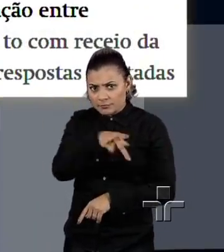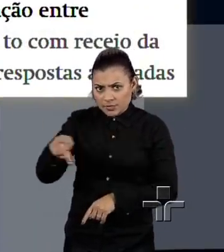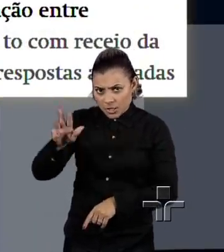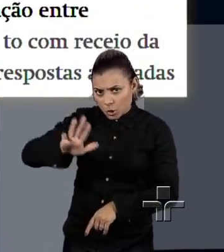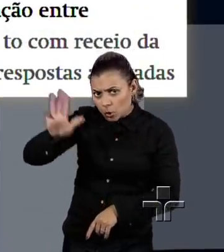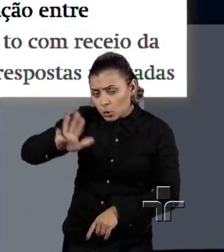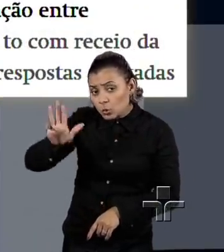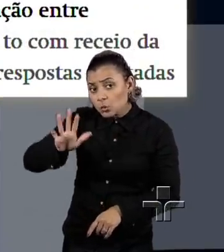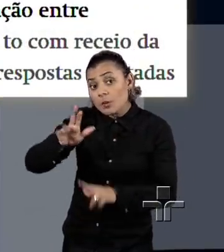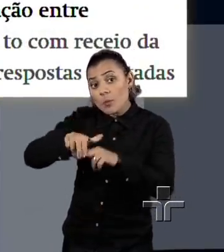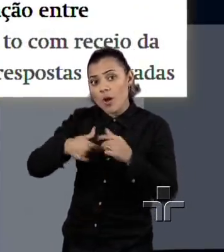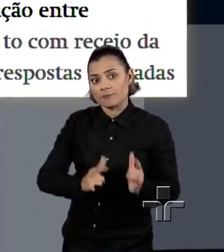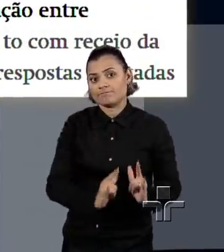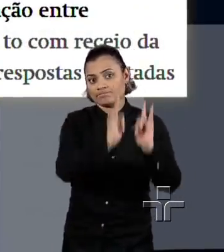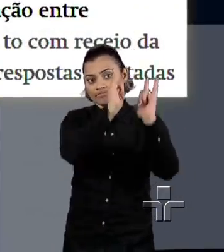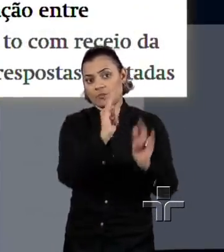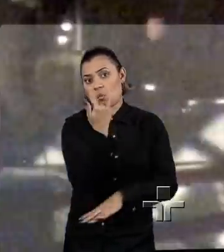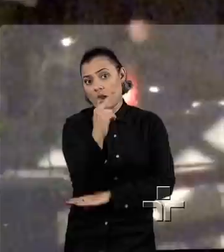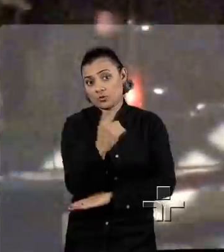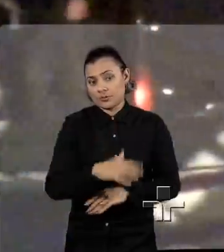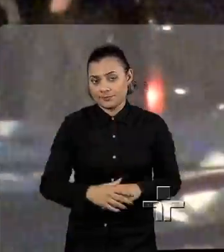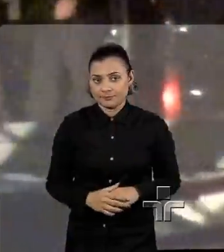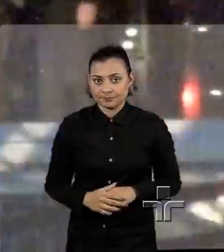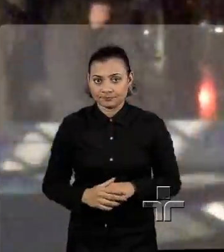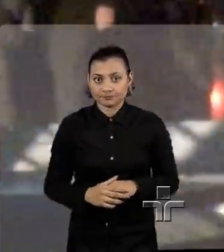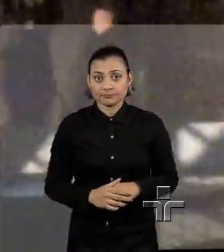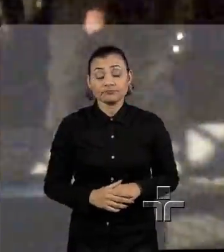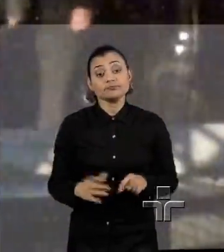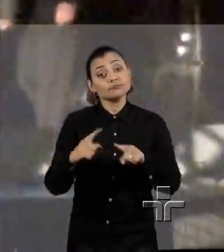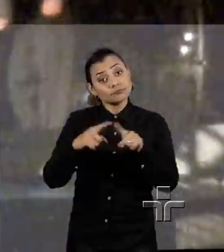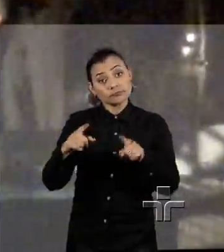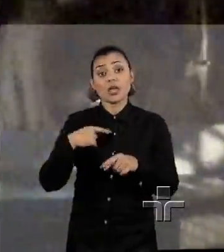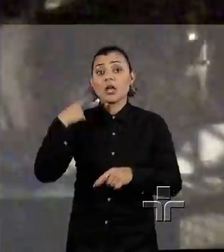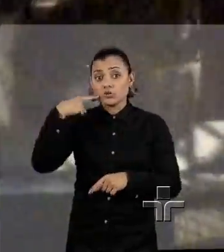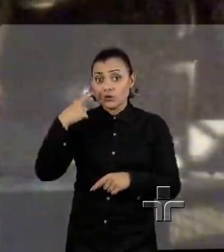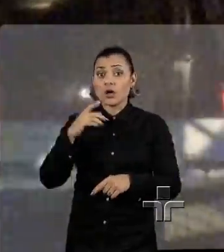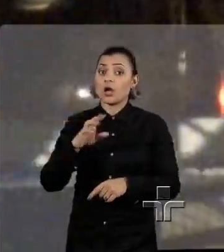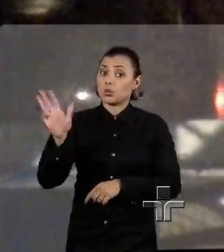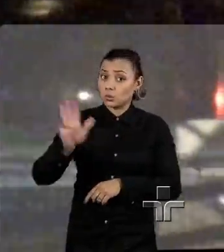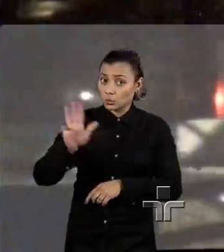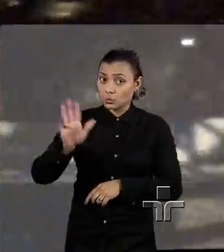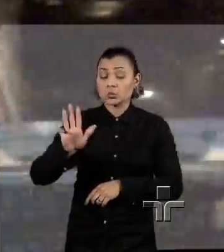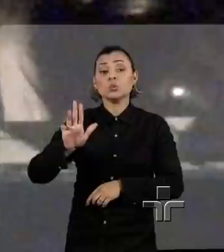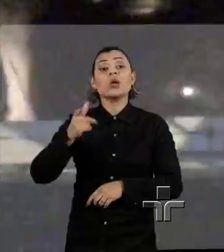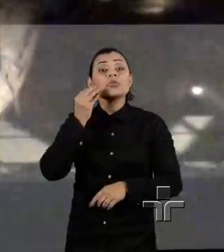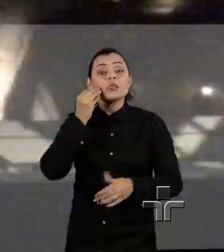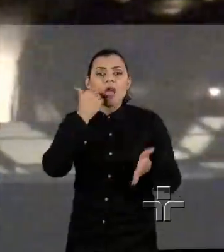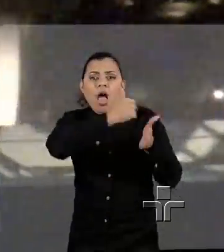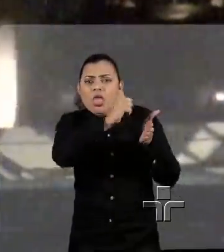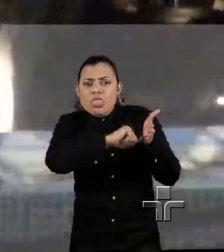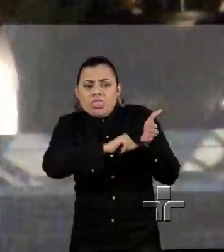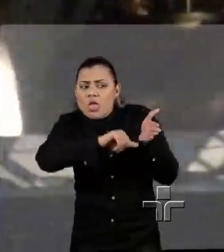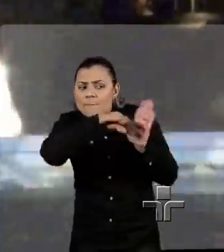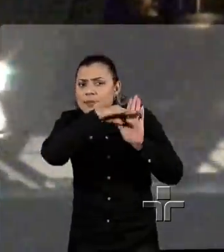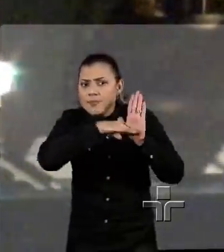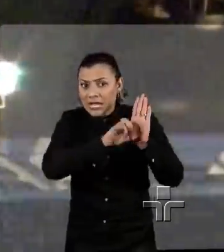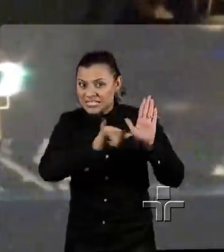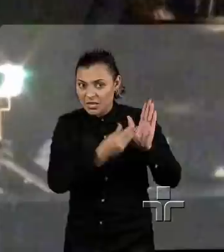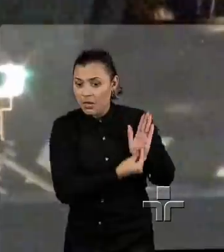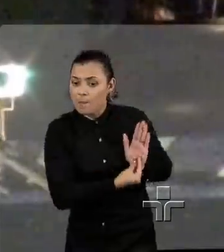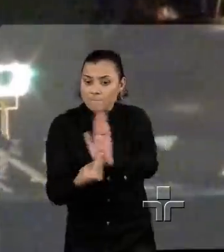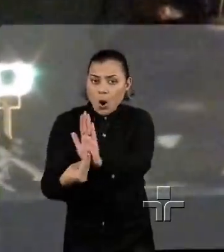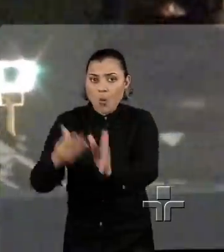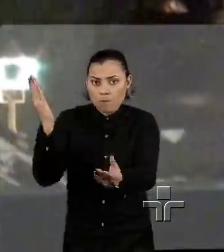Lula no caso do triplex do Guarujá. A defesa do ex-presidente Lula está analisando se entra com